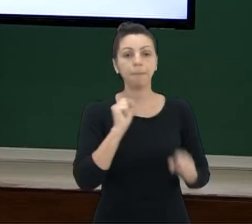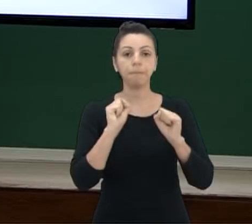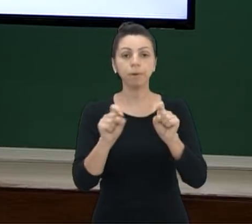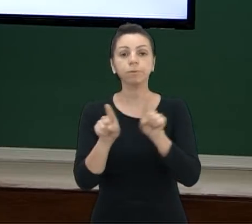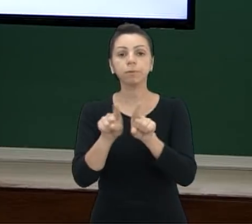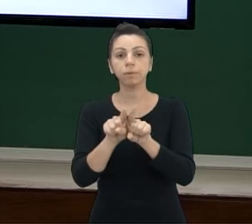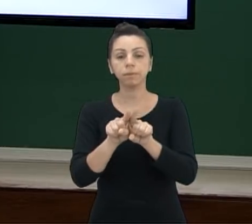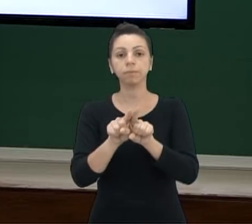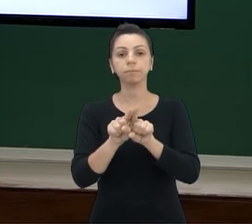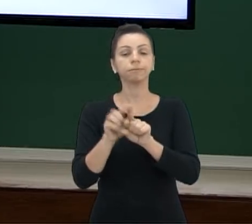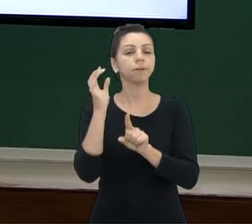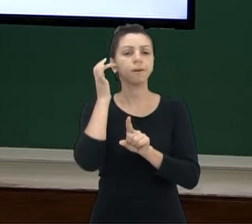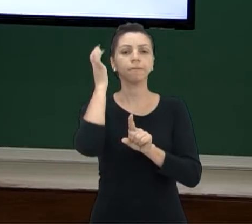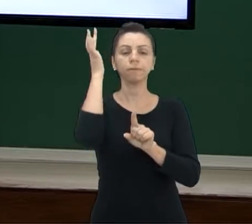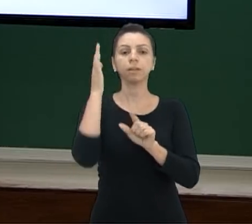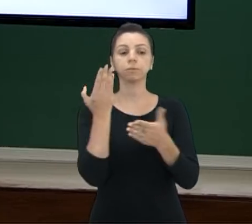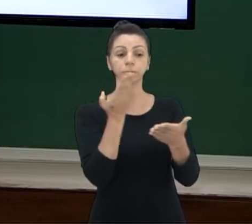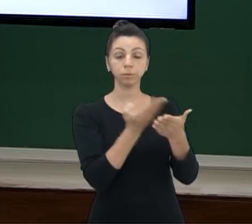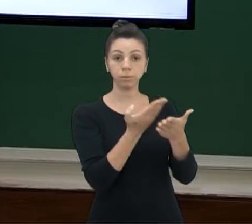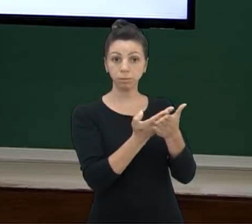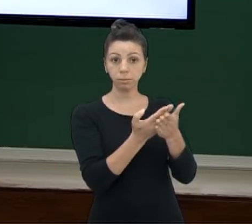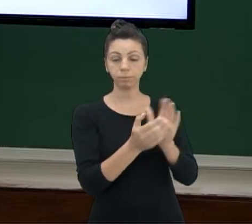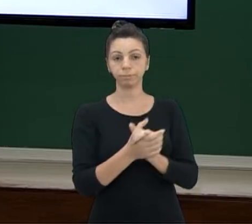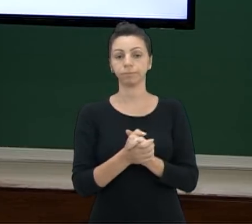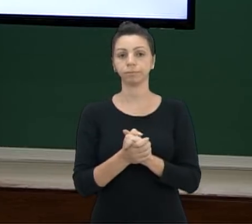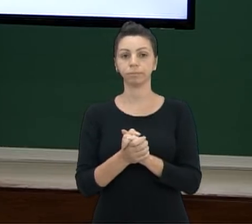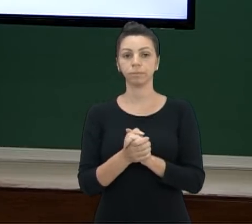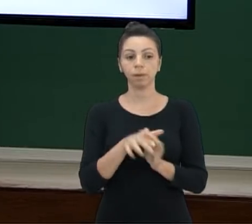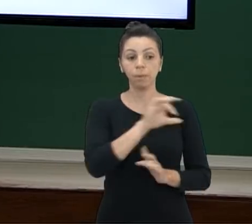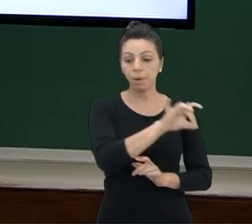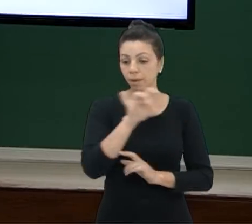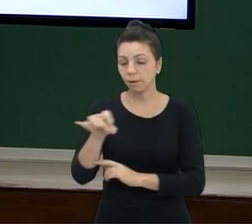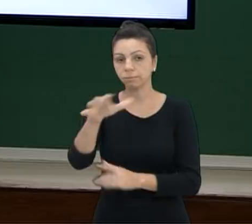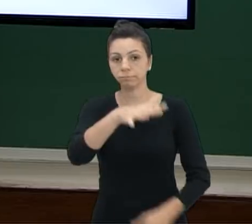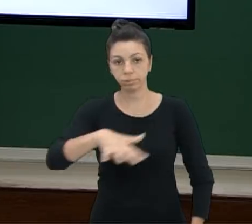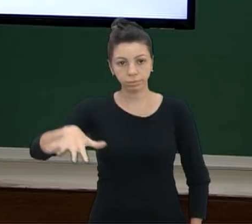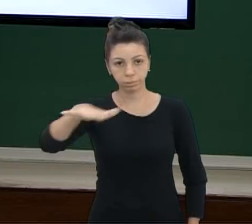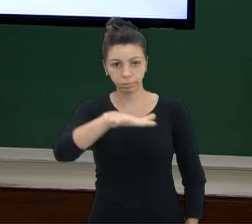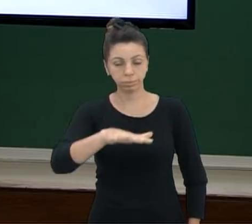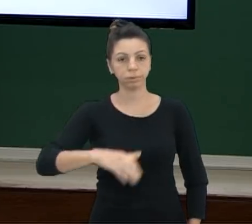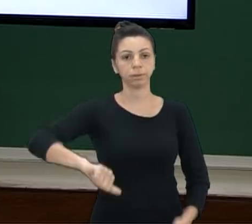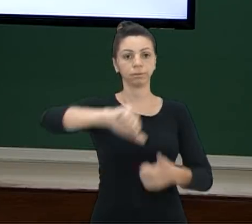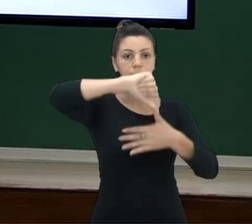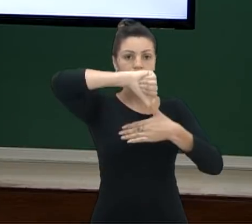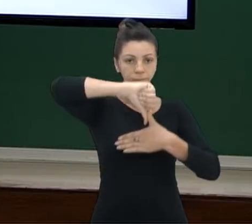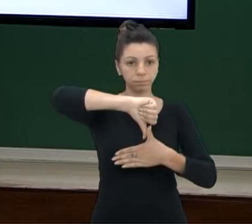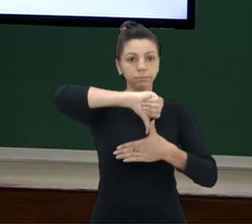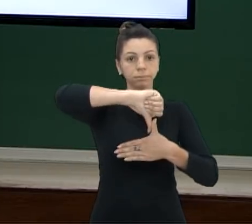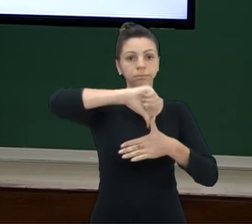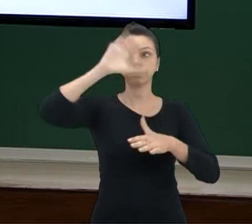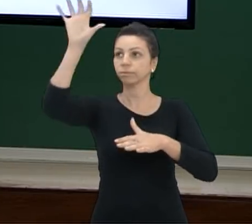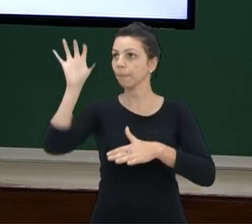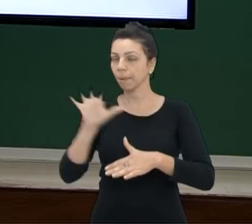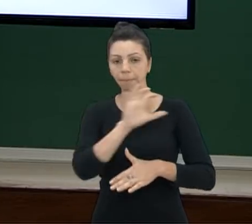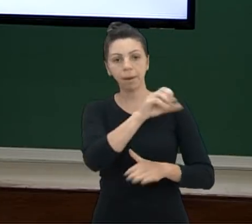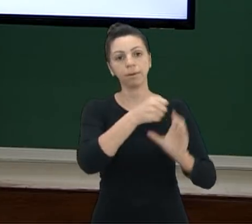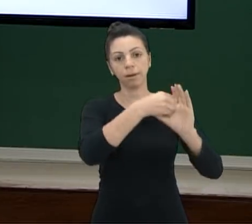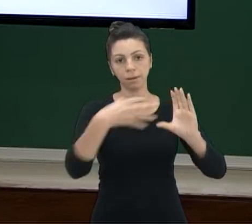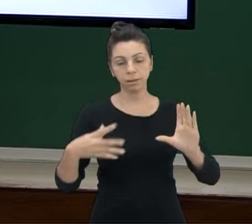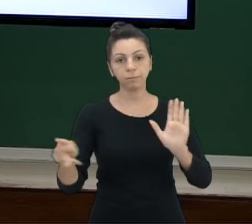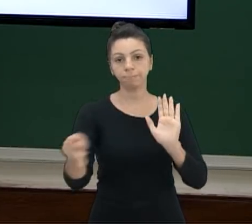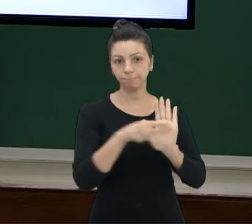quê? Para facilitar o estudo, haja vista que cada uma das regiões da América do Sul dispõe de